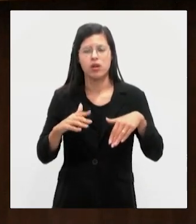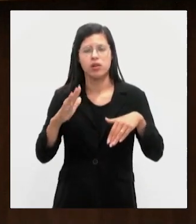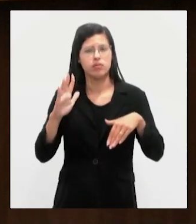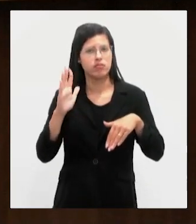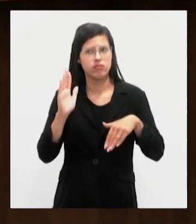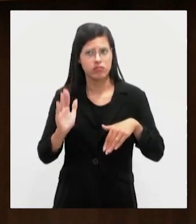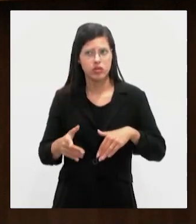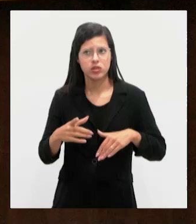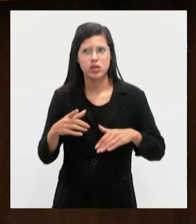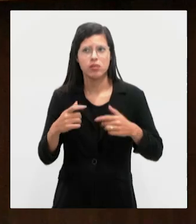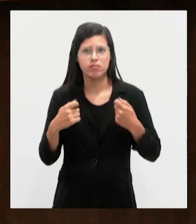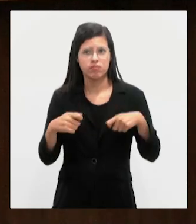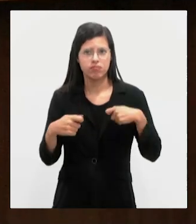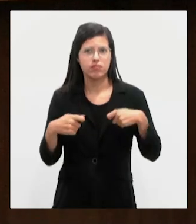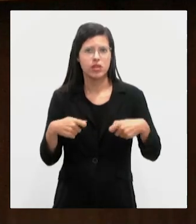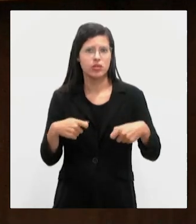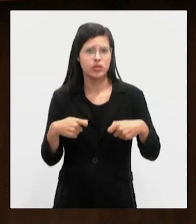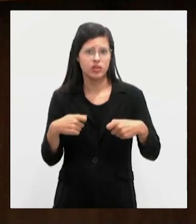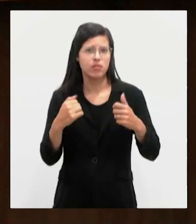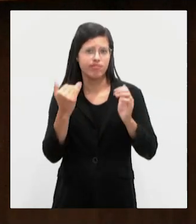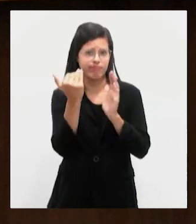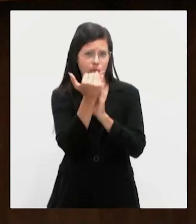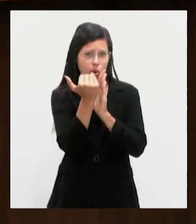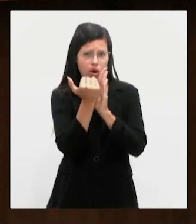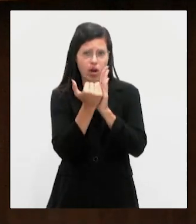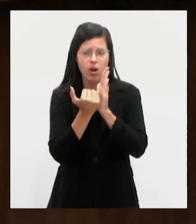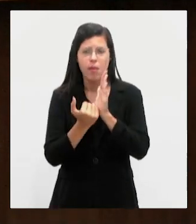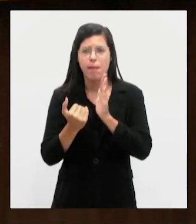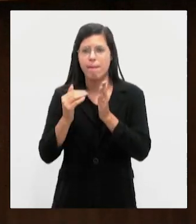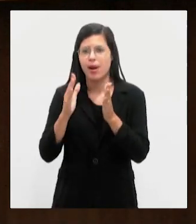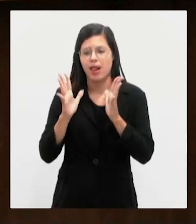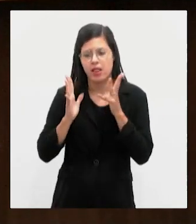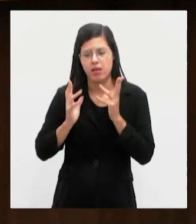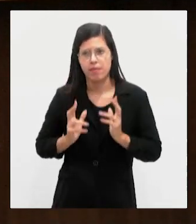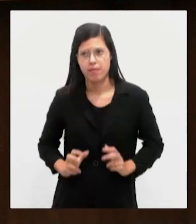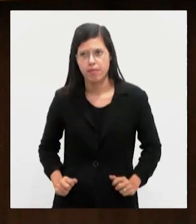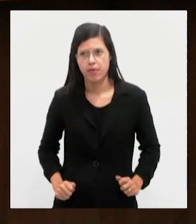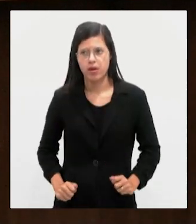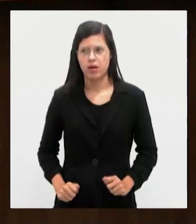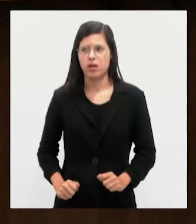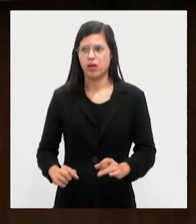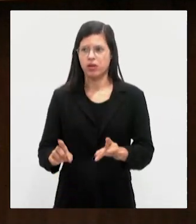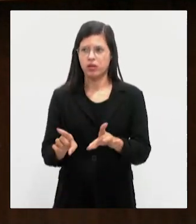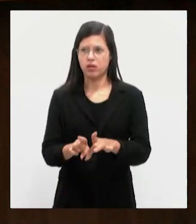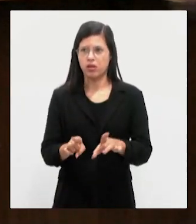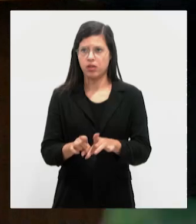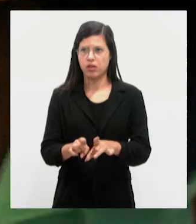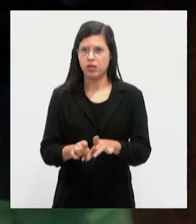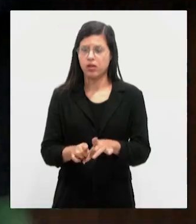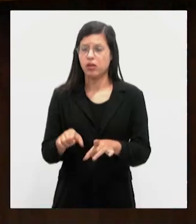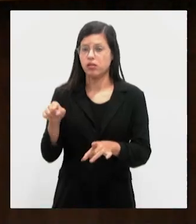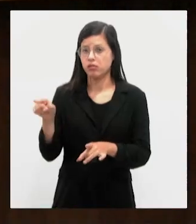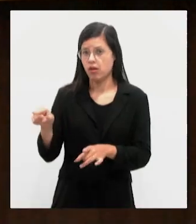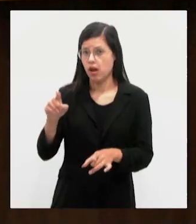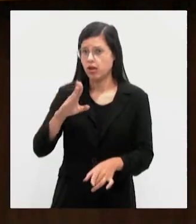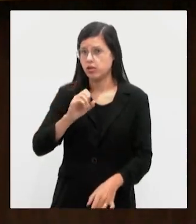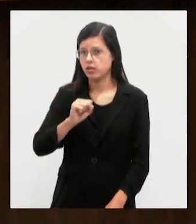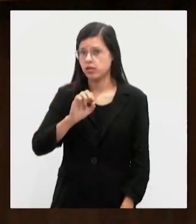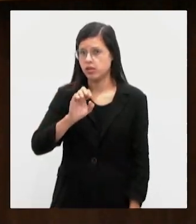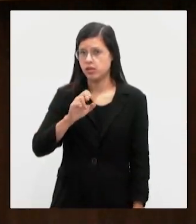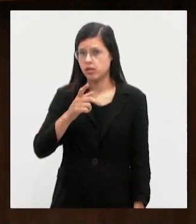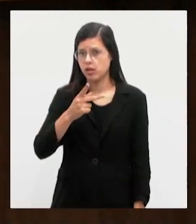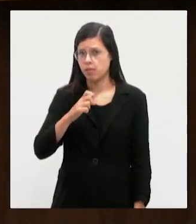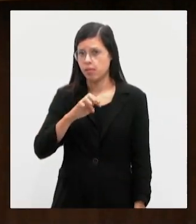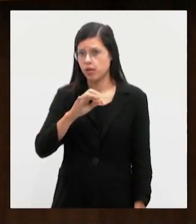muitos programas de despoluição. E da Baía de Sepetiba, muito poucos. Me lembro,